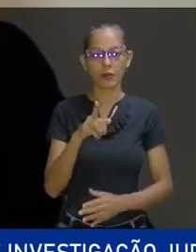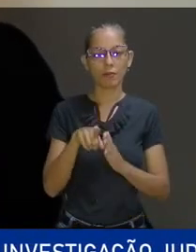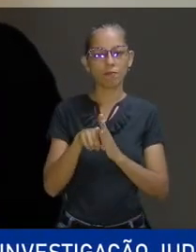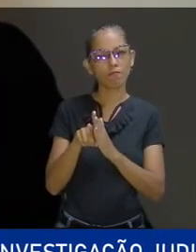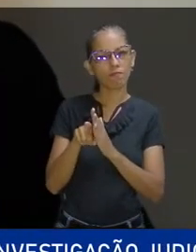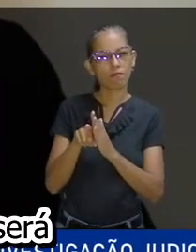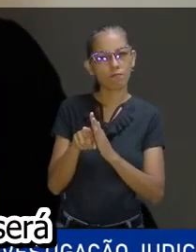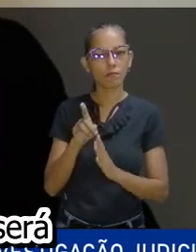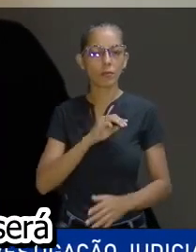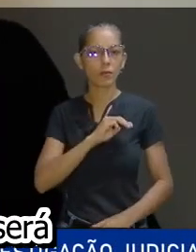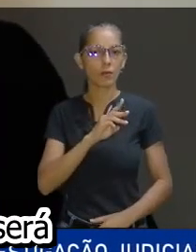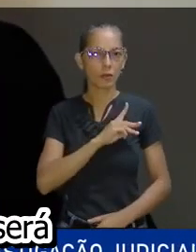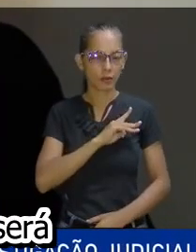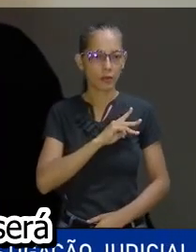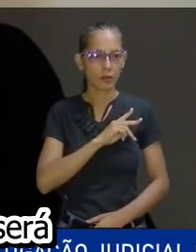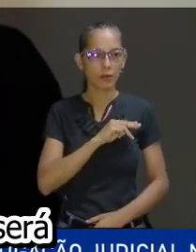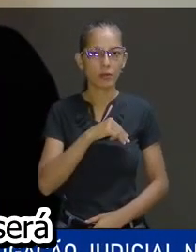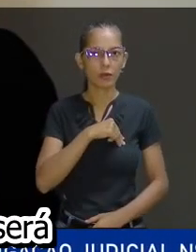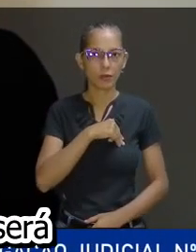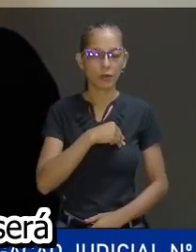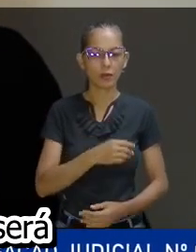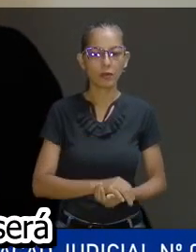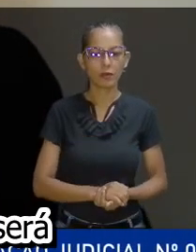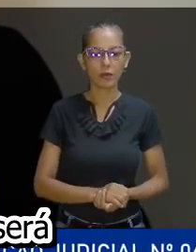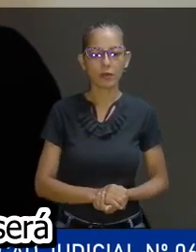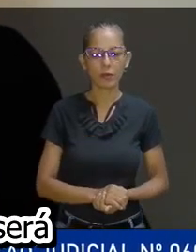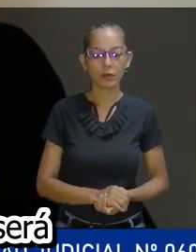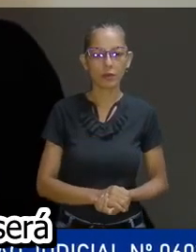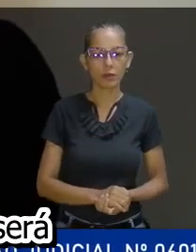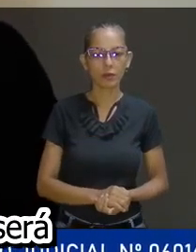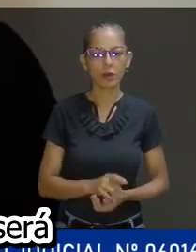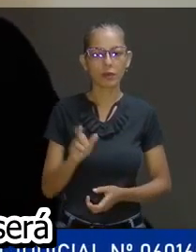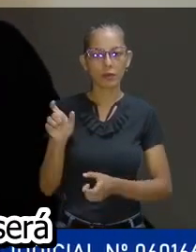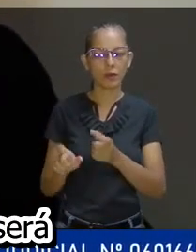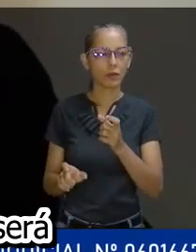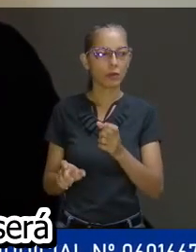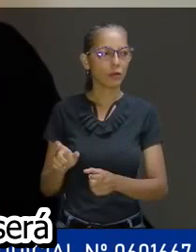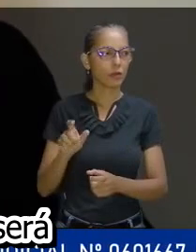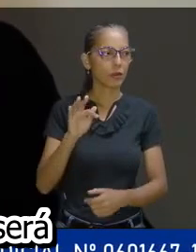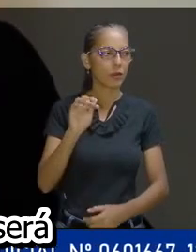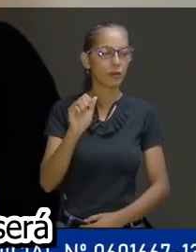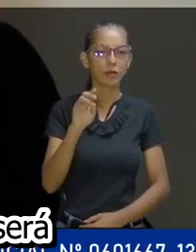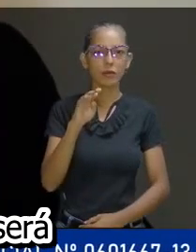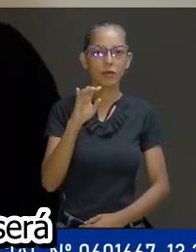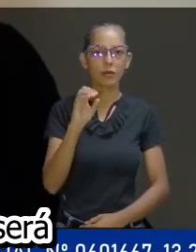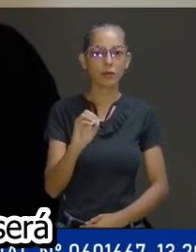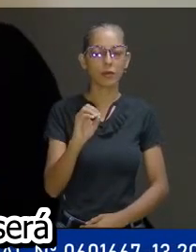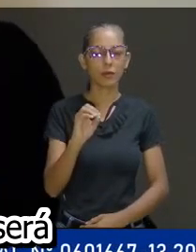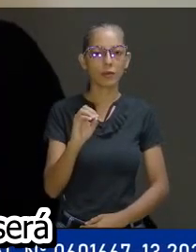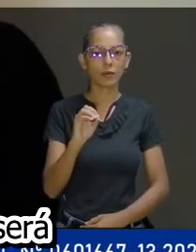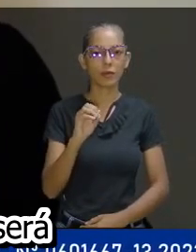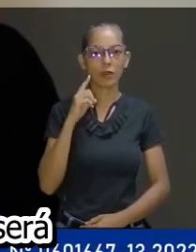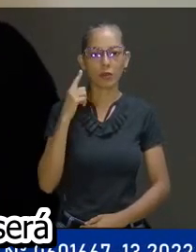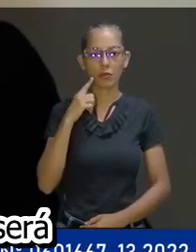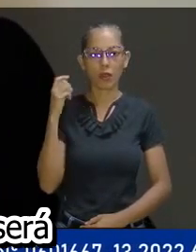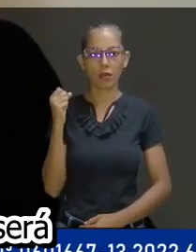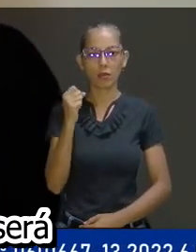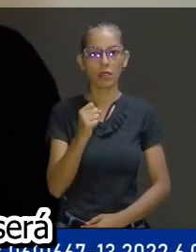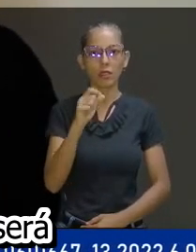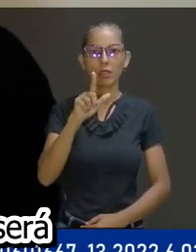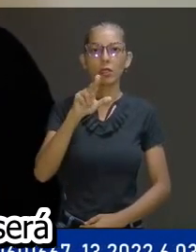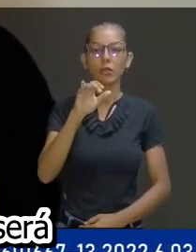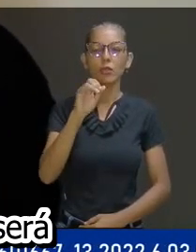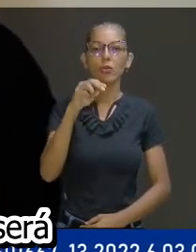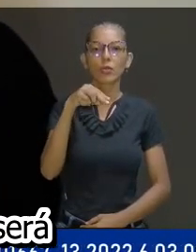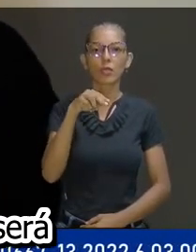Eleitoral, investigados, Fábio Wilson Moreira Jucá, este que será defendido pelo advogado Luciano Del